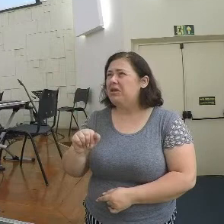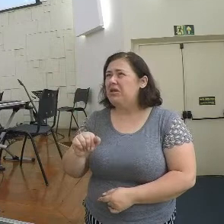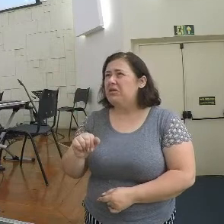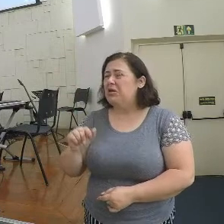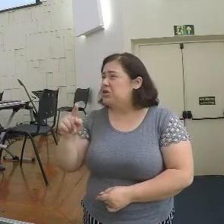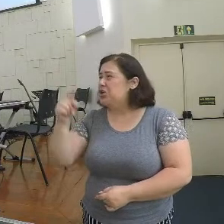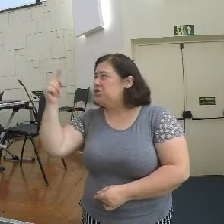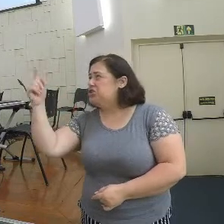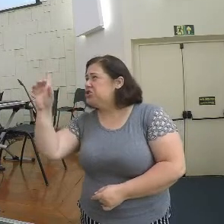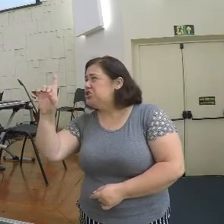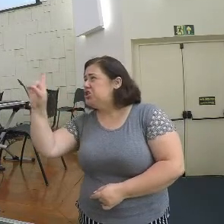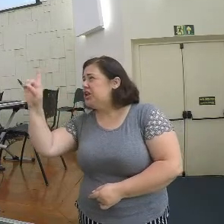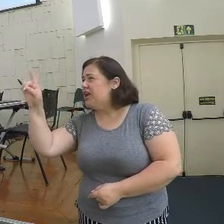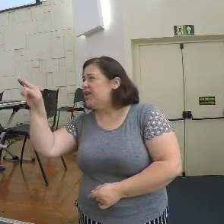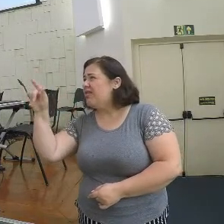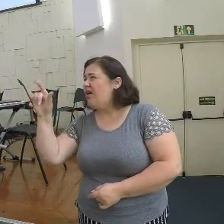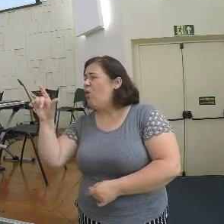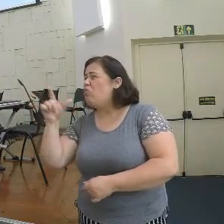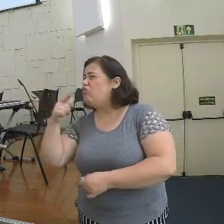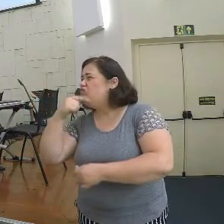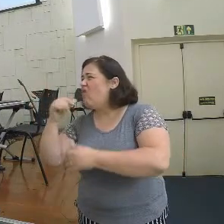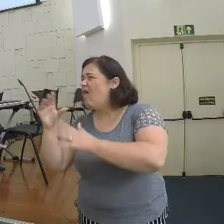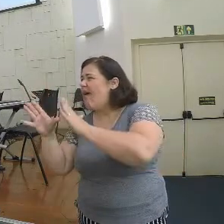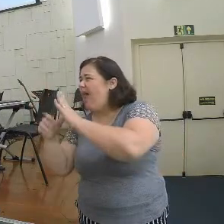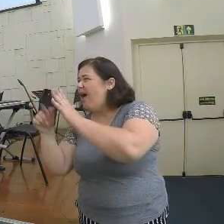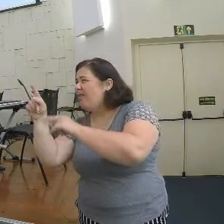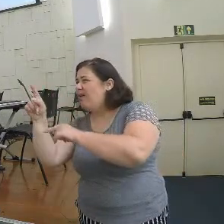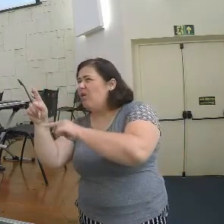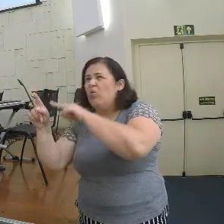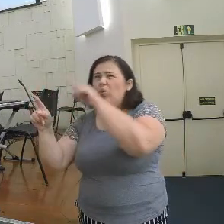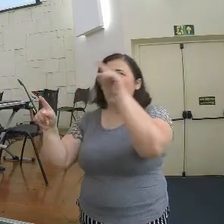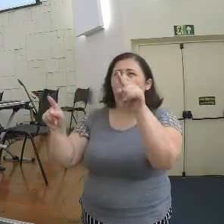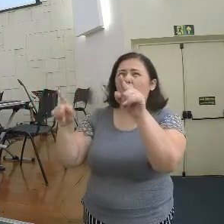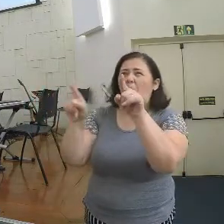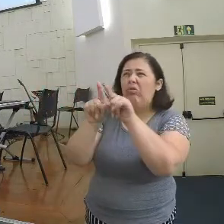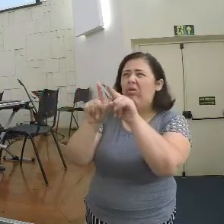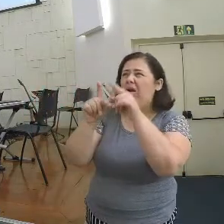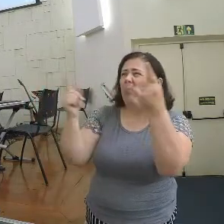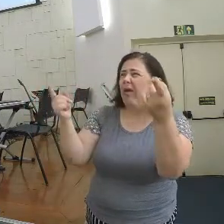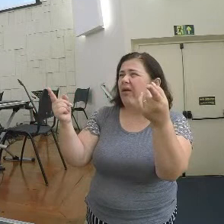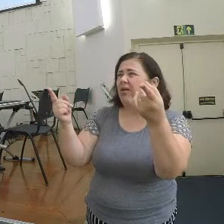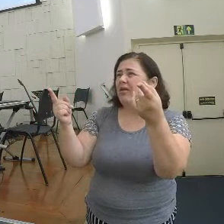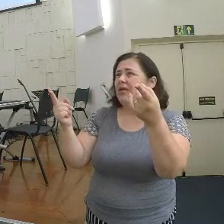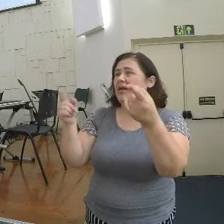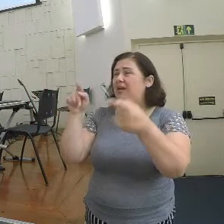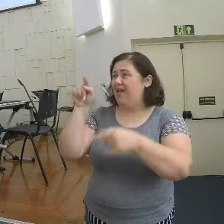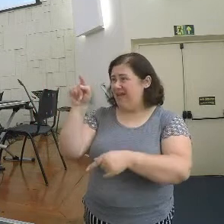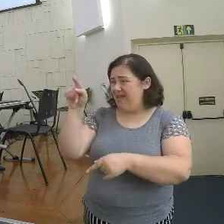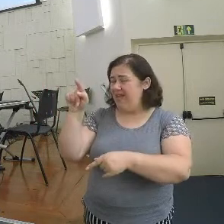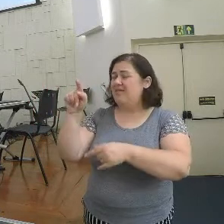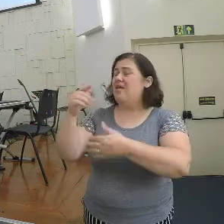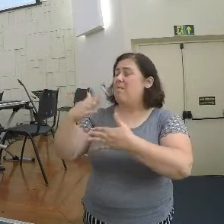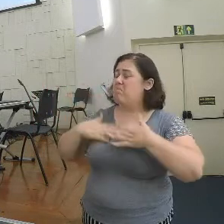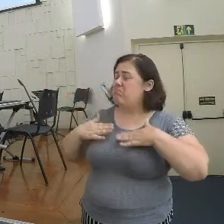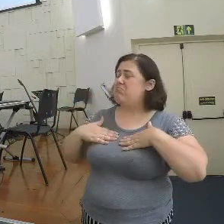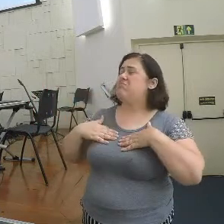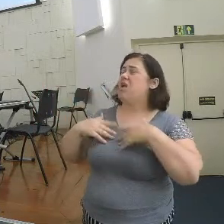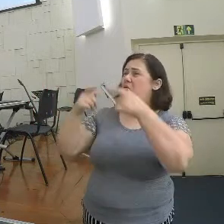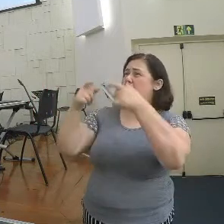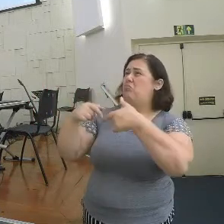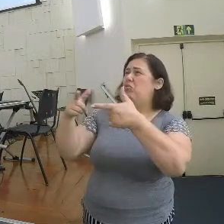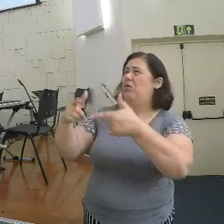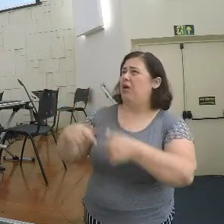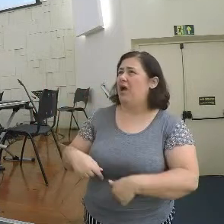meu, Senhor. Fui eu que deixei de atender às ordens de teu pai, que enganei meu irmão, que desprezei